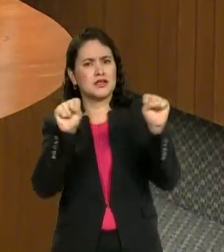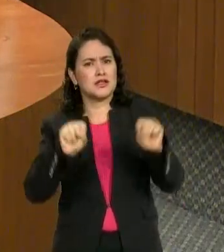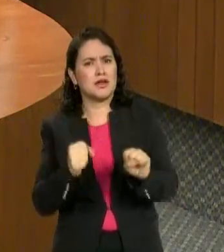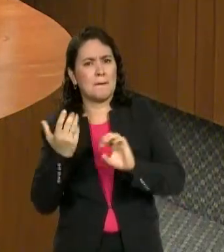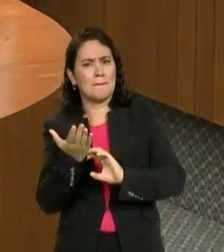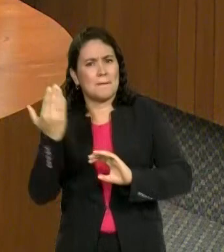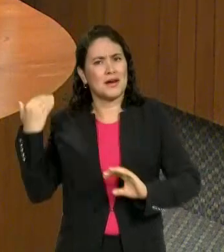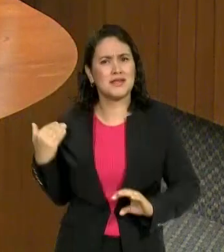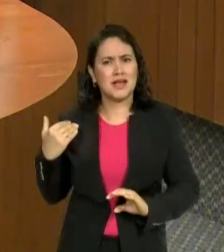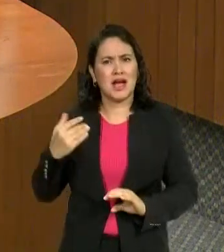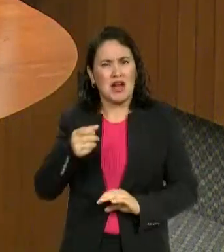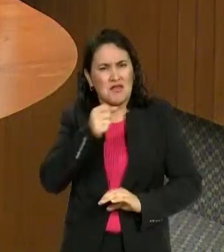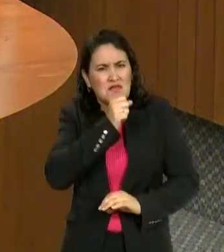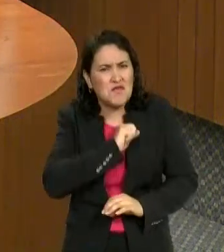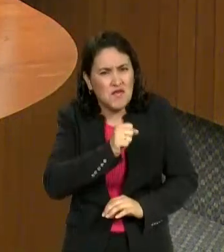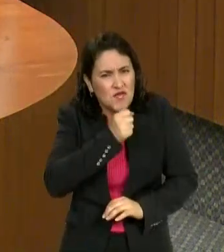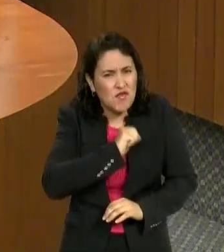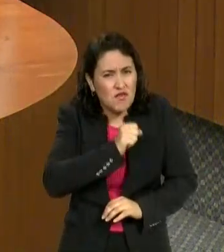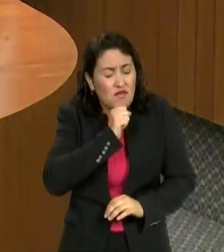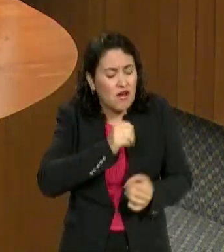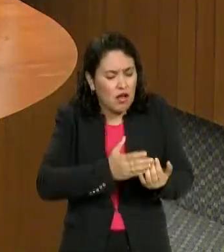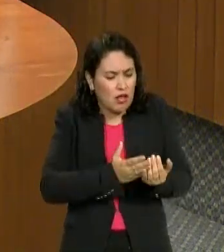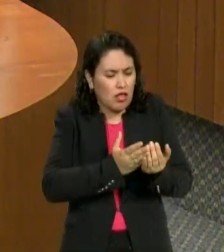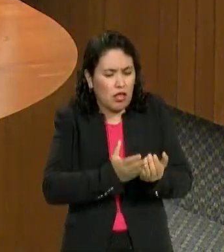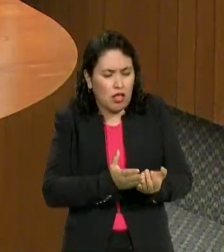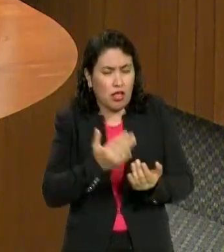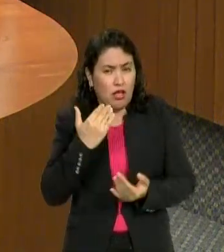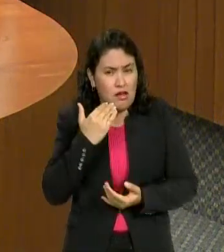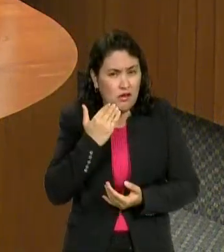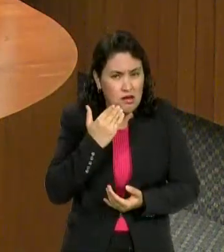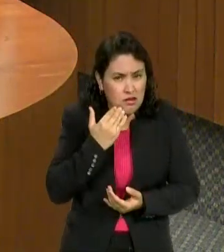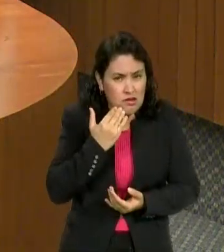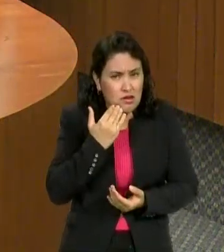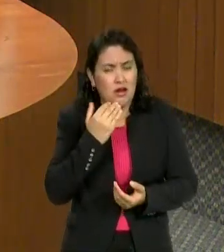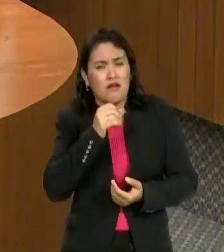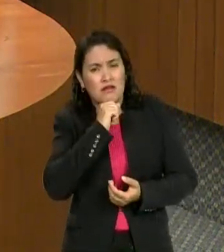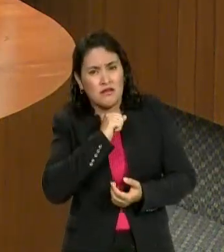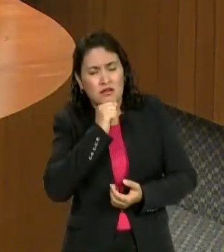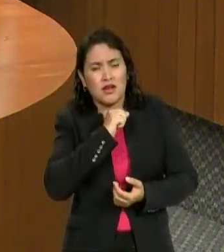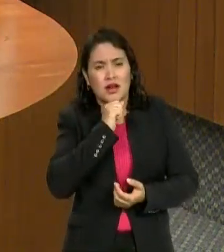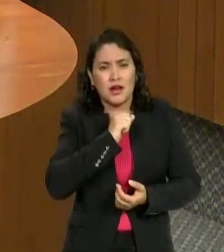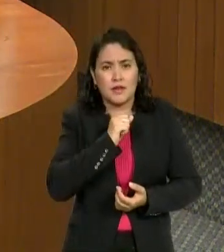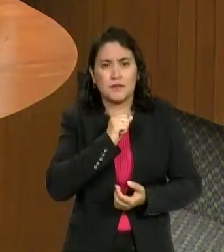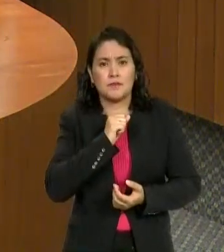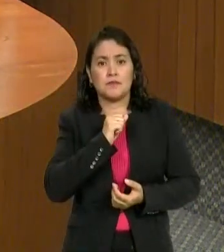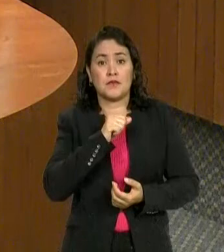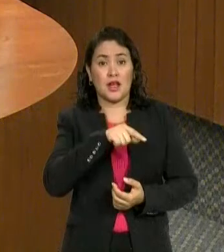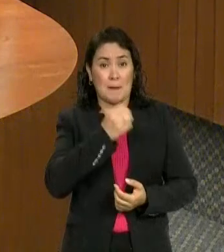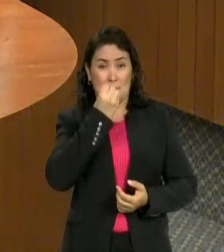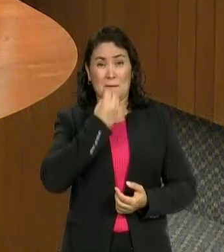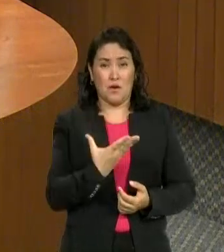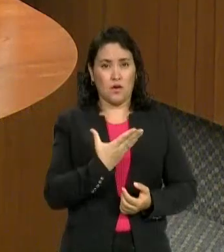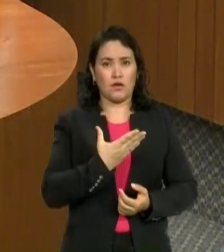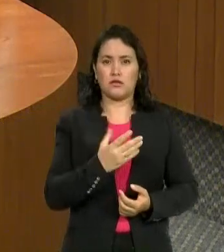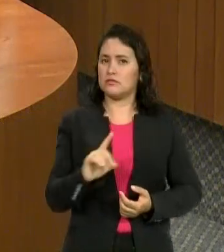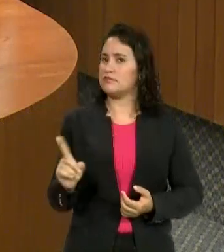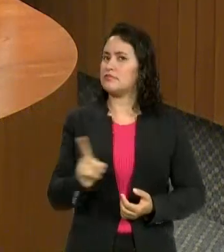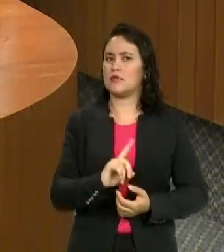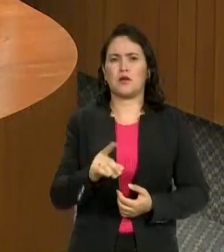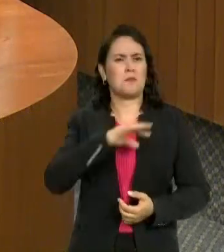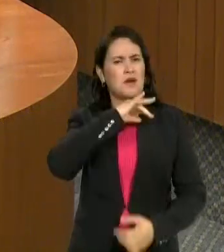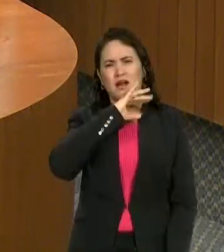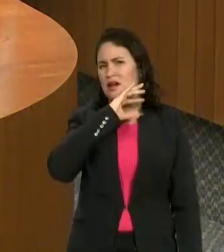que existem ainda algumas, mas que aos poucos começam a ser substituídos, eles prestavam. Não